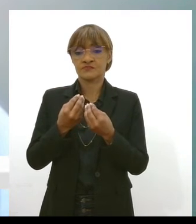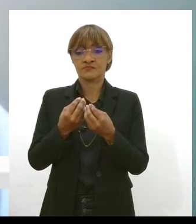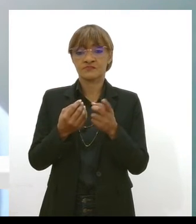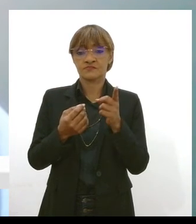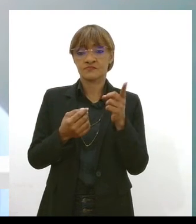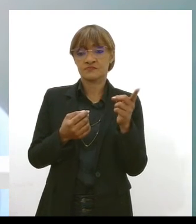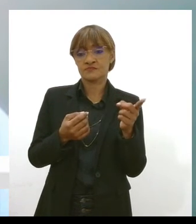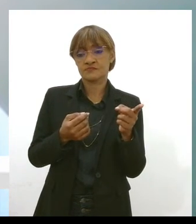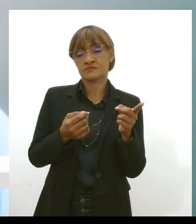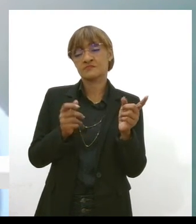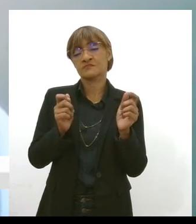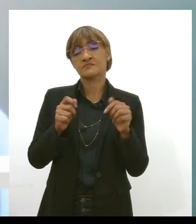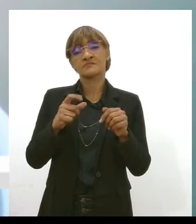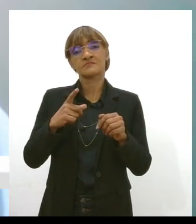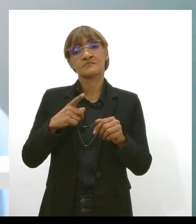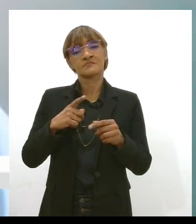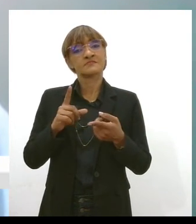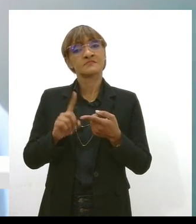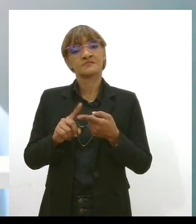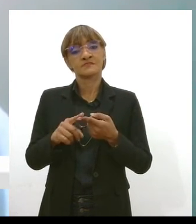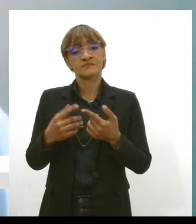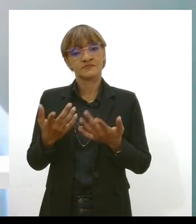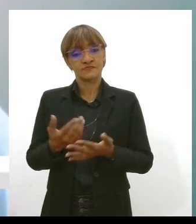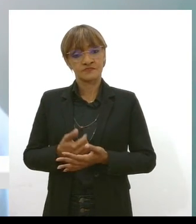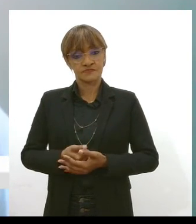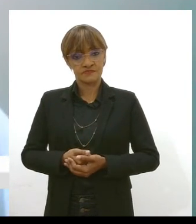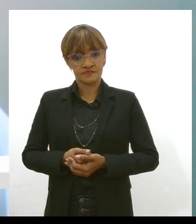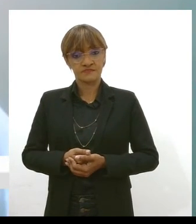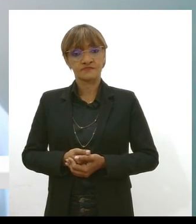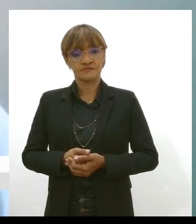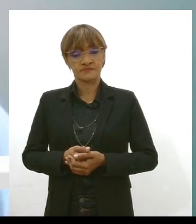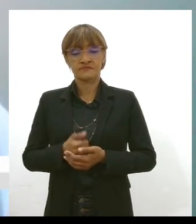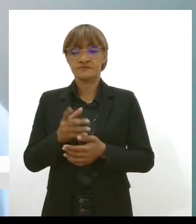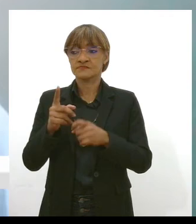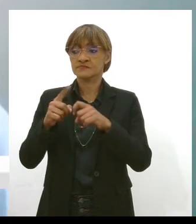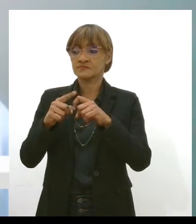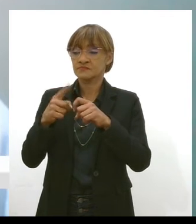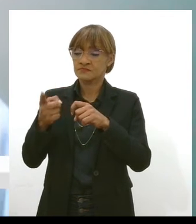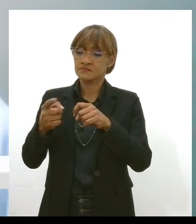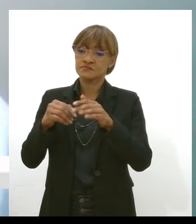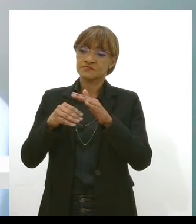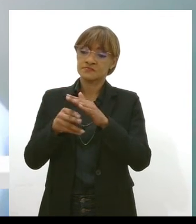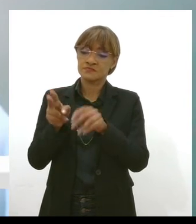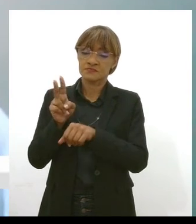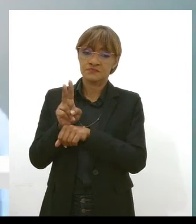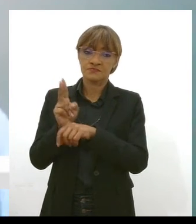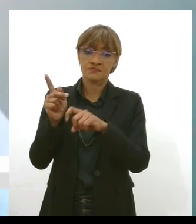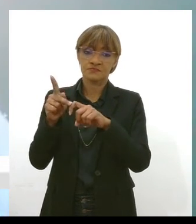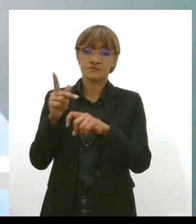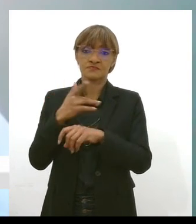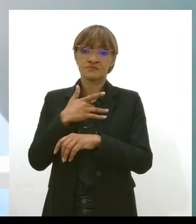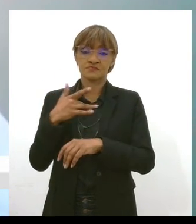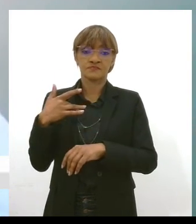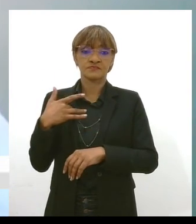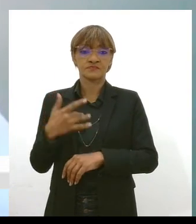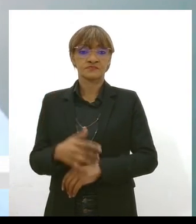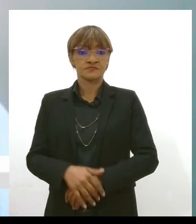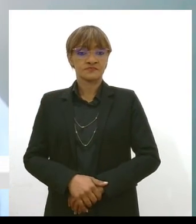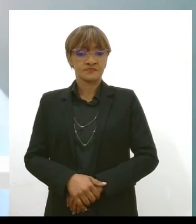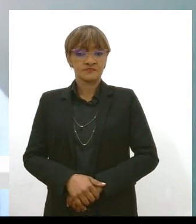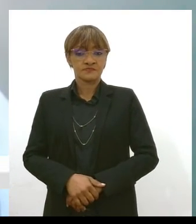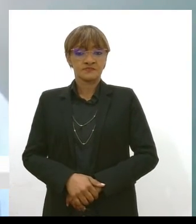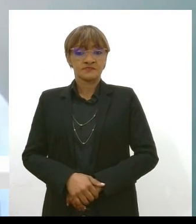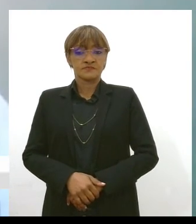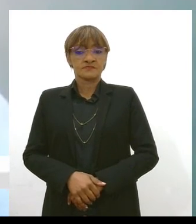acompanhada também pelo risco habitual, pelo médico ou enfermeiro do posto de saúde. Então, ela é acompanhada